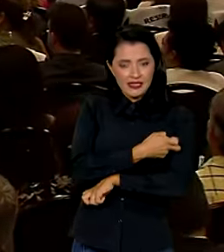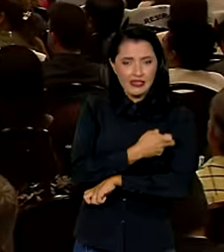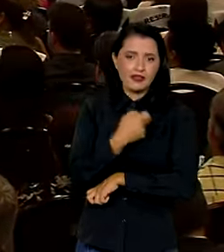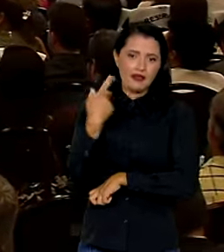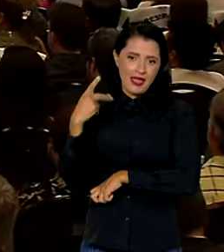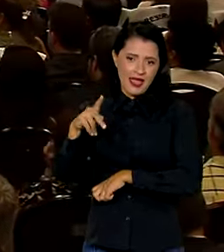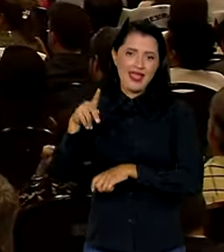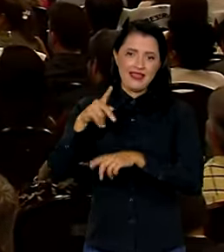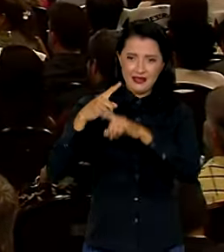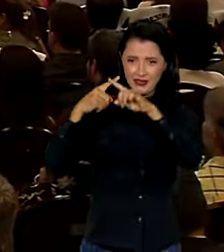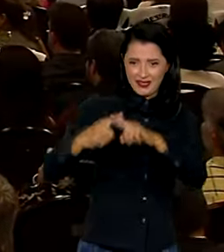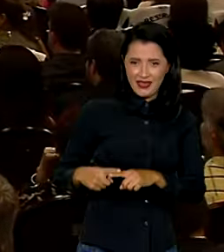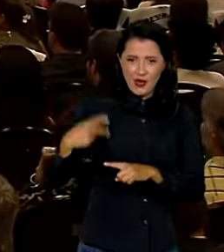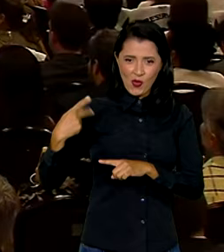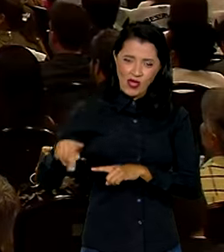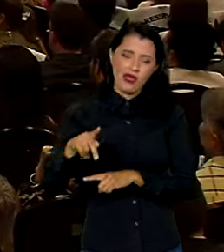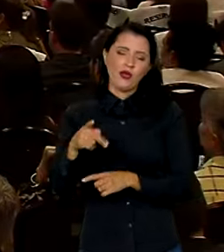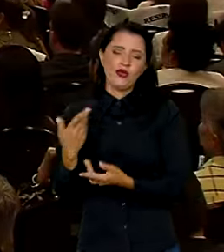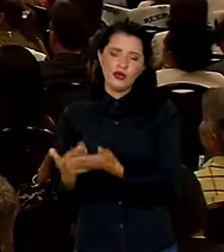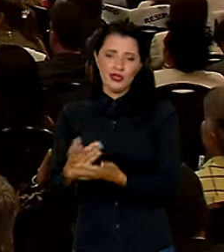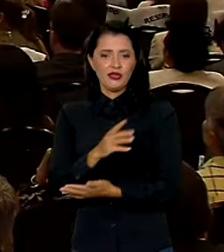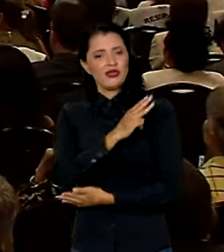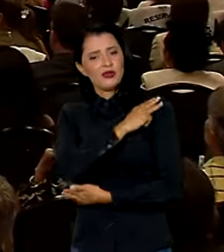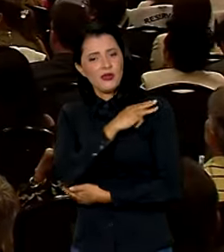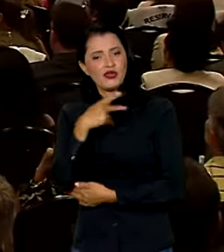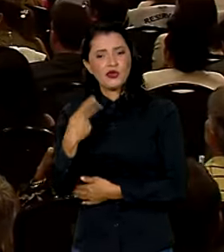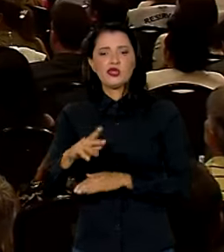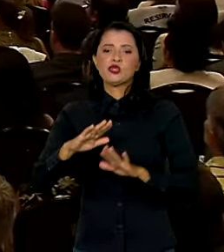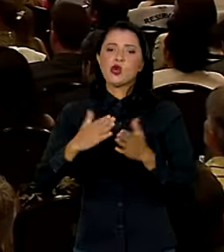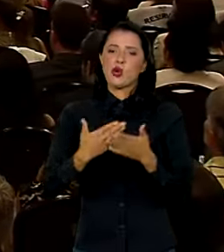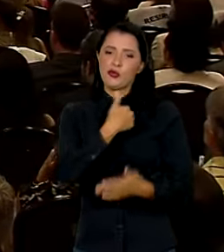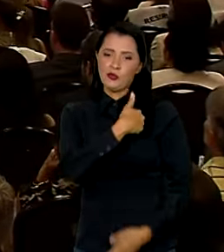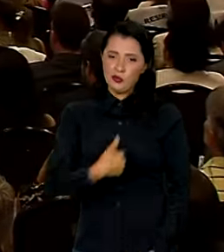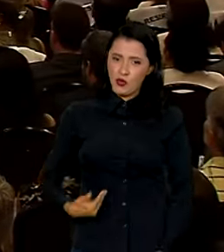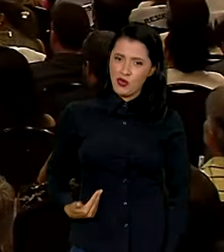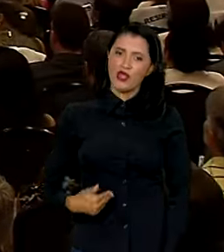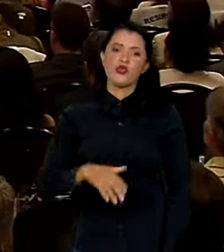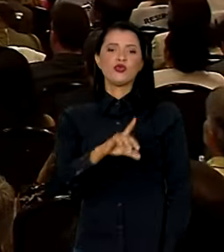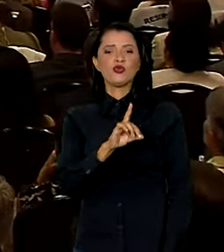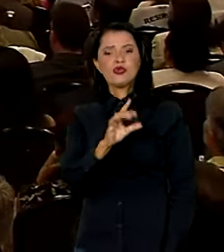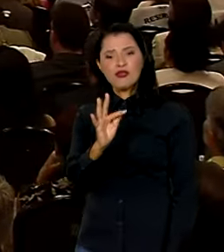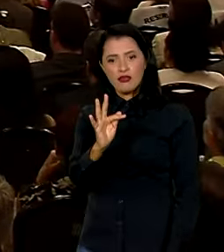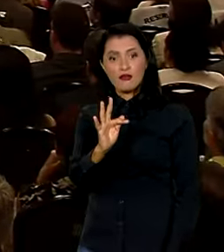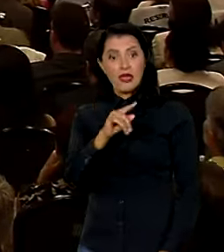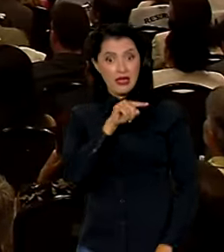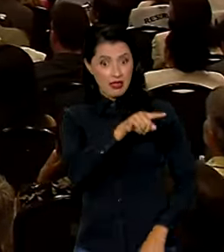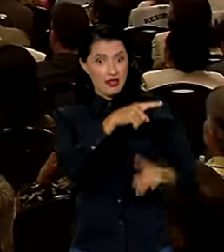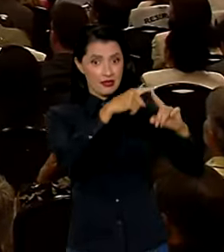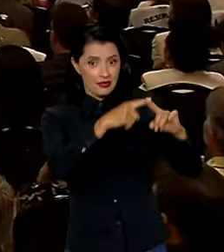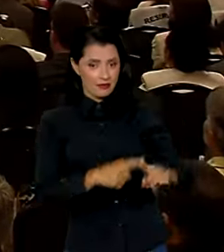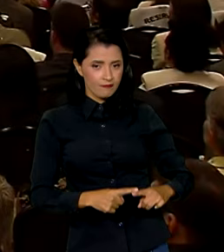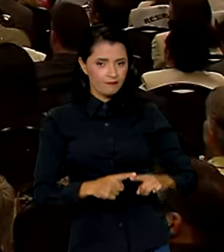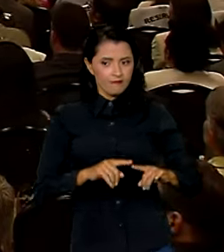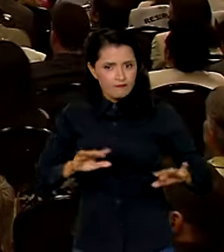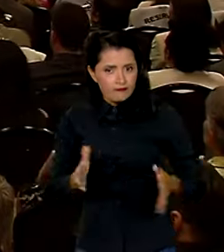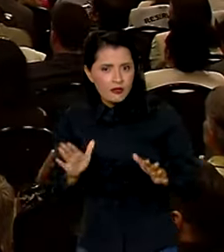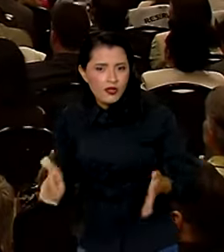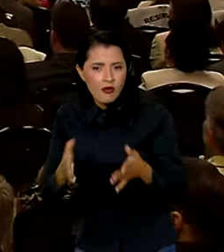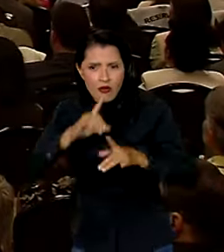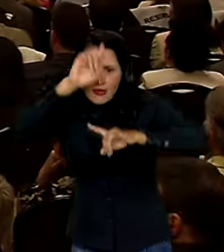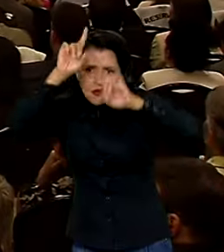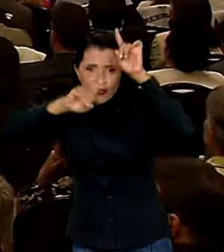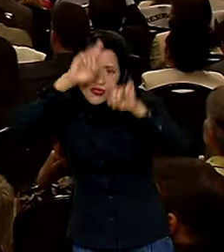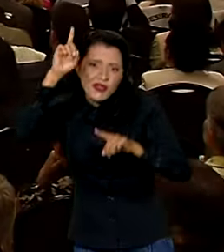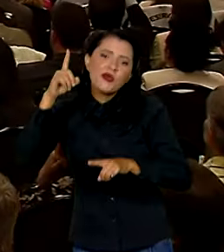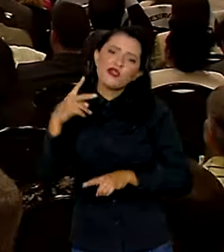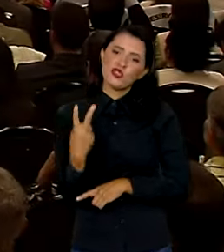do ensino médio de escolas públicas do Distrito Federal. O Hackathon estimulou a criatividade de alunos do ensino médio de